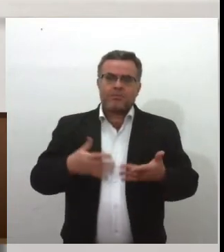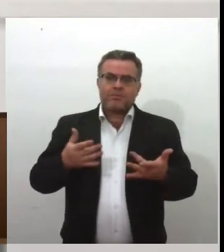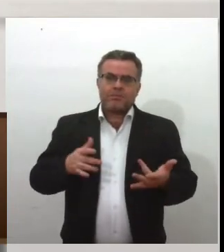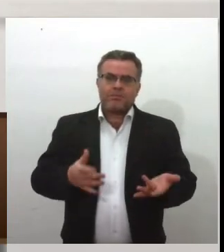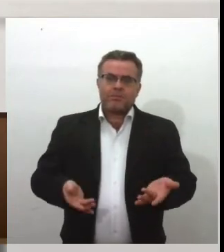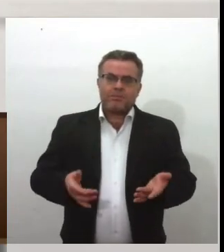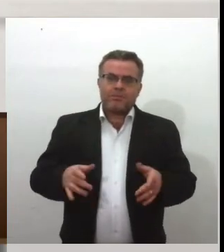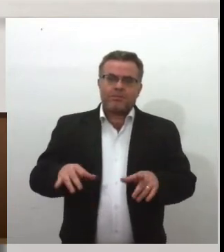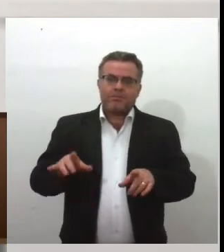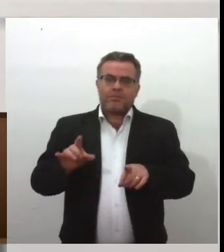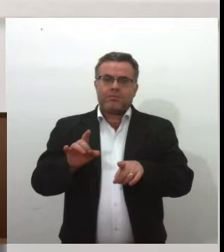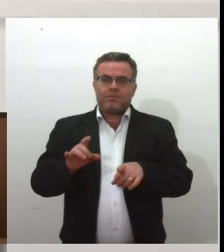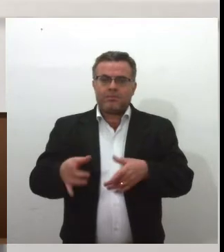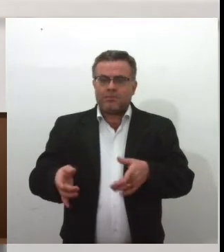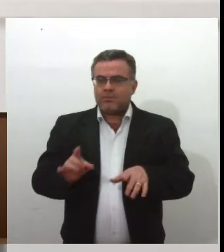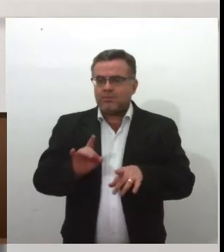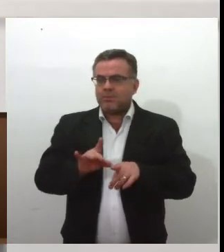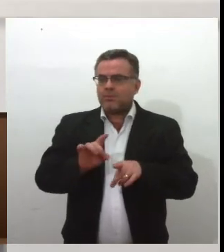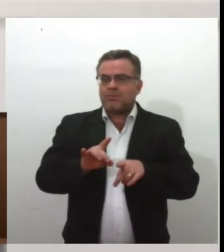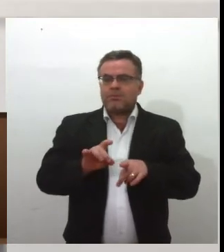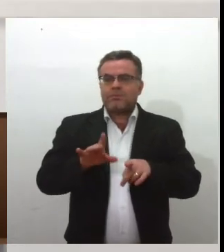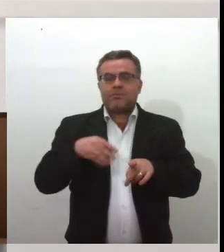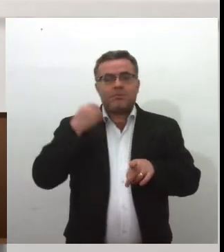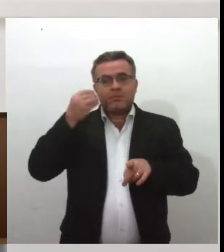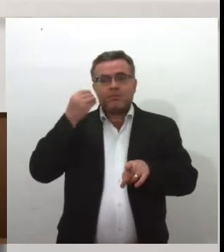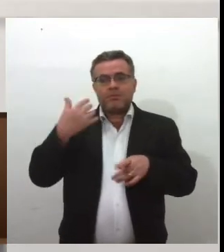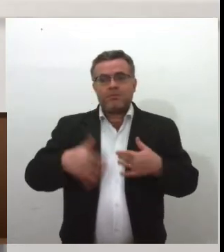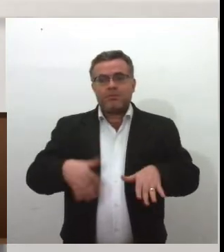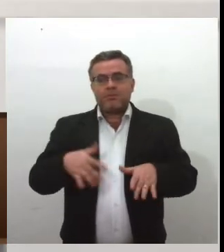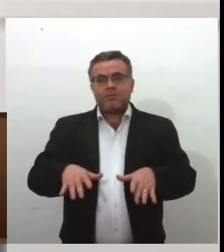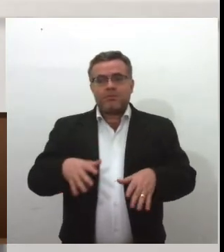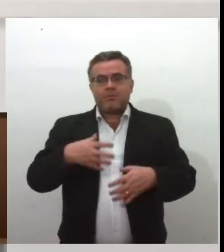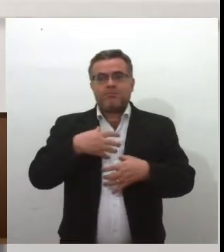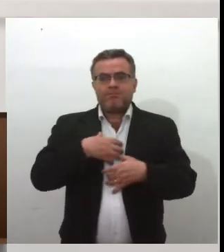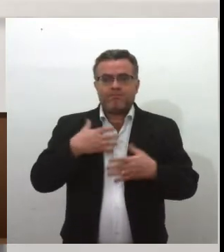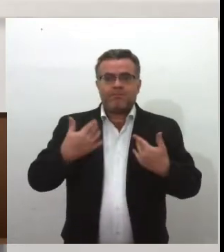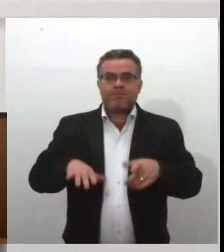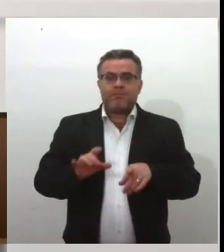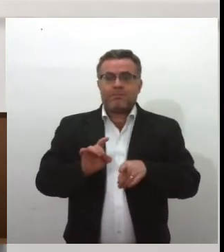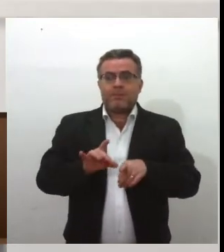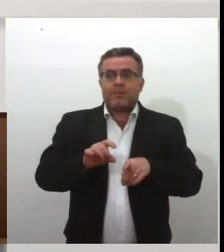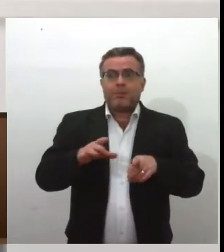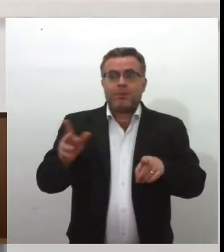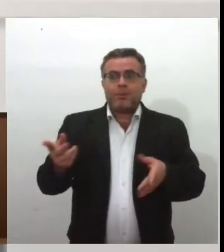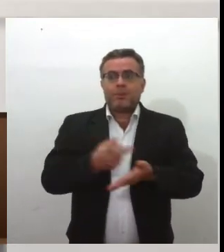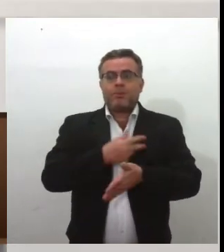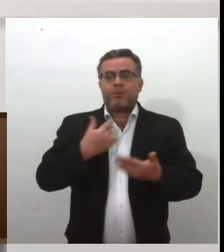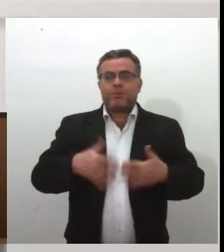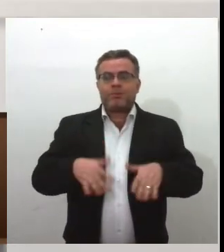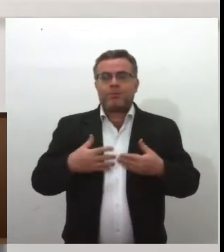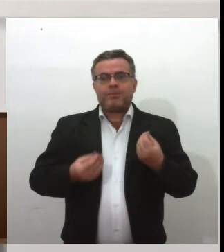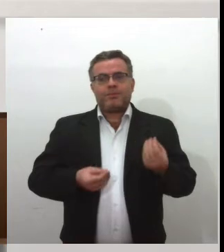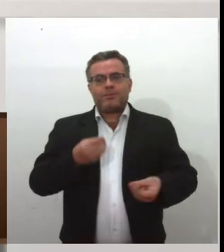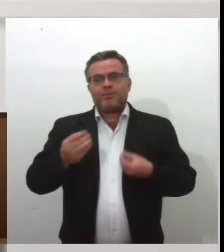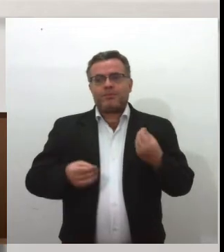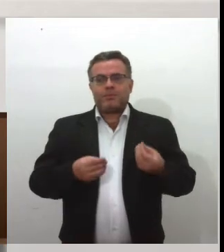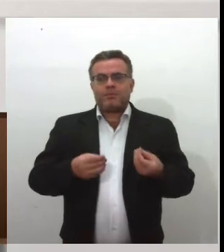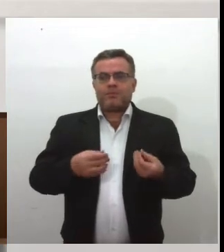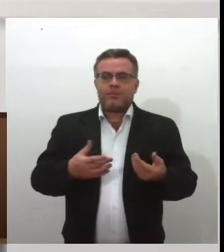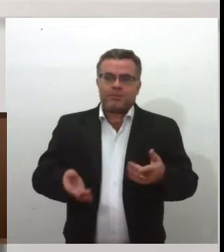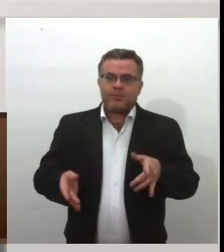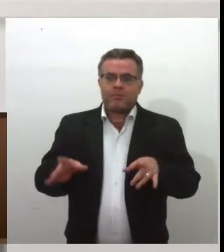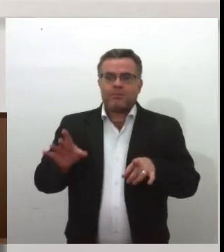esperma, chama espermaca, né? Nossa primeira relação é onde a gente entra em contato,